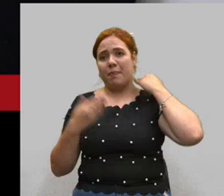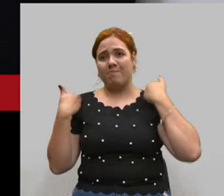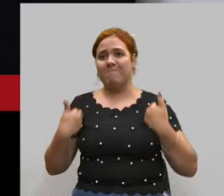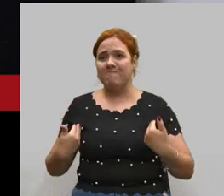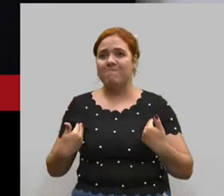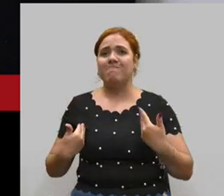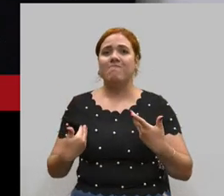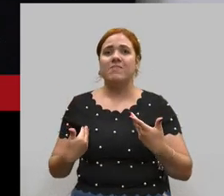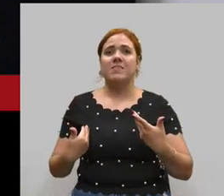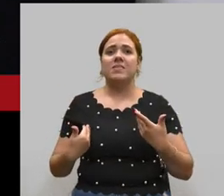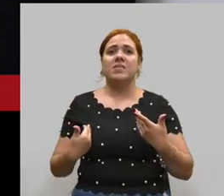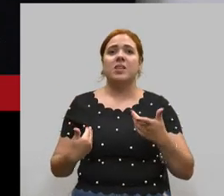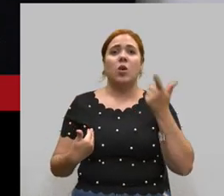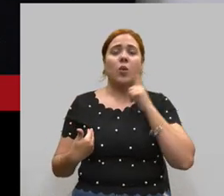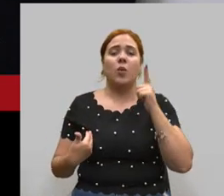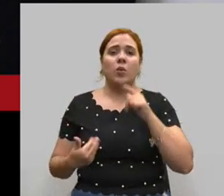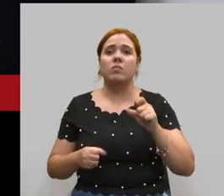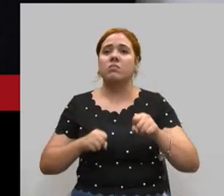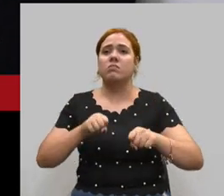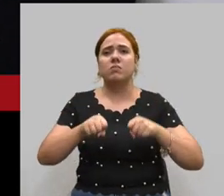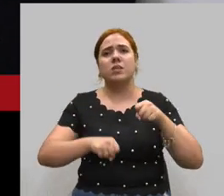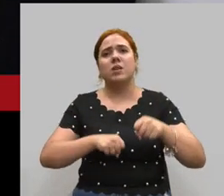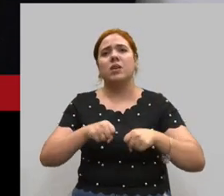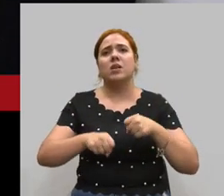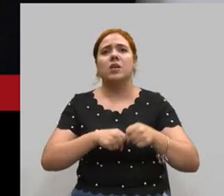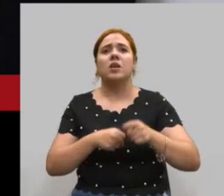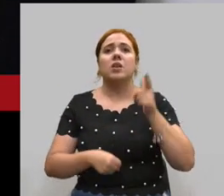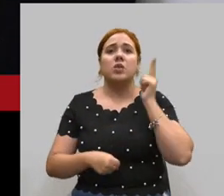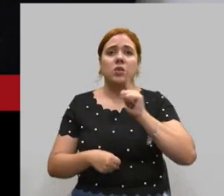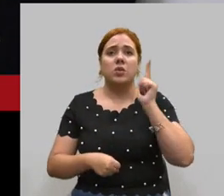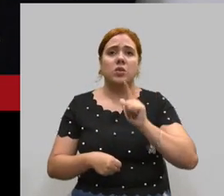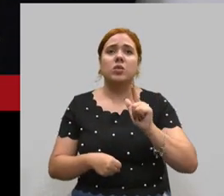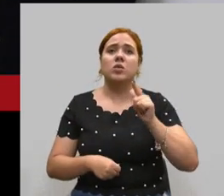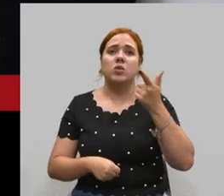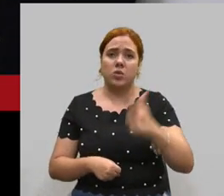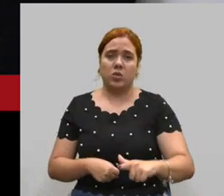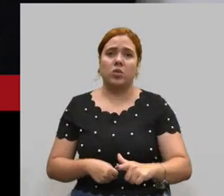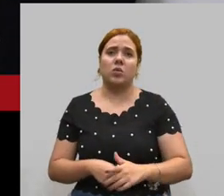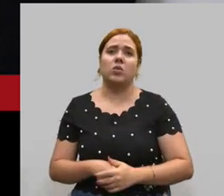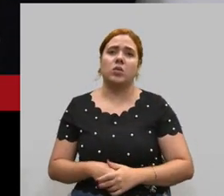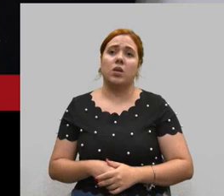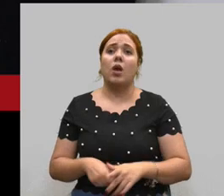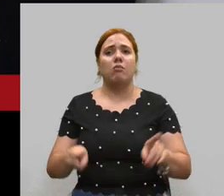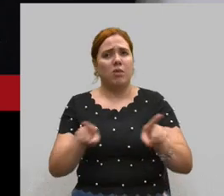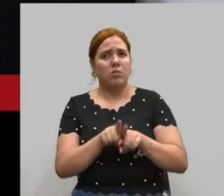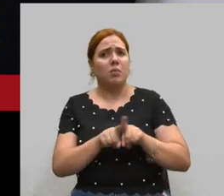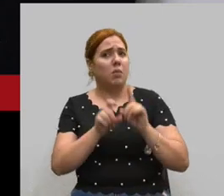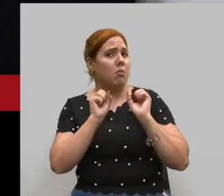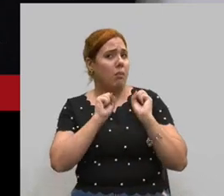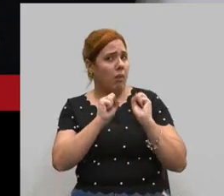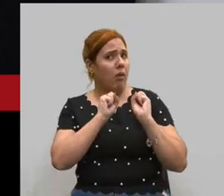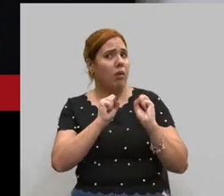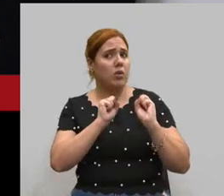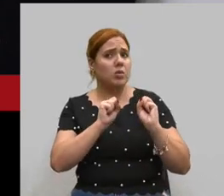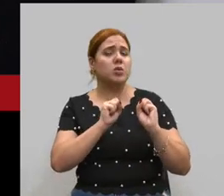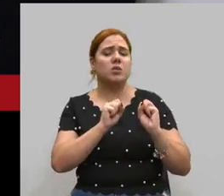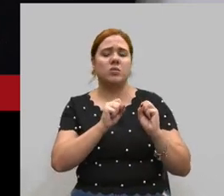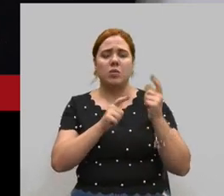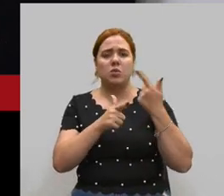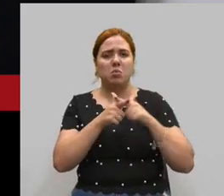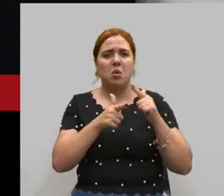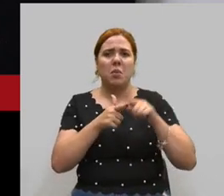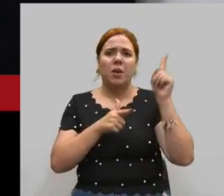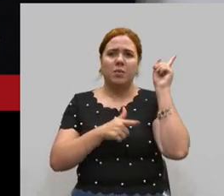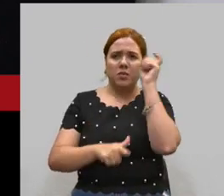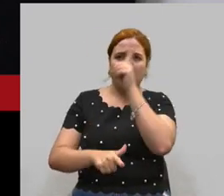em movimento está em cima de uma bicicleta praticando o esporte novamente então eu também vou conseguir vencer os meus desafios do dia a